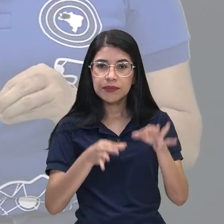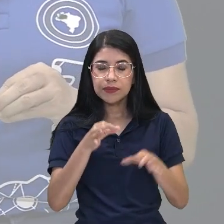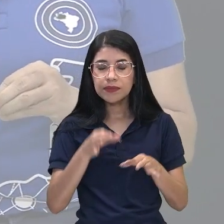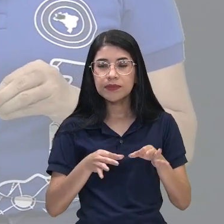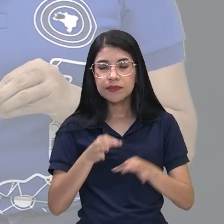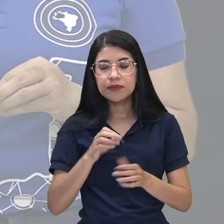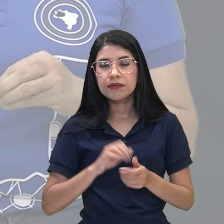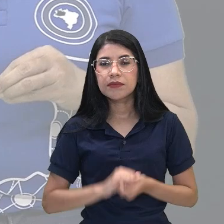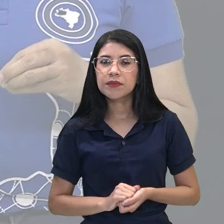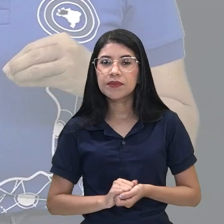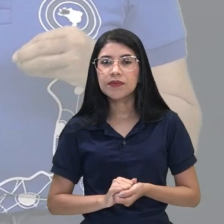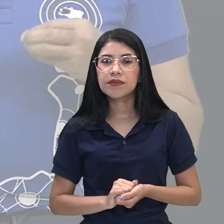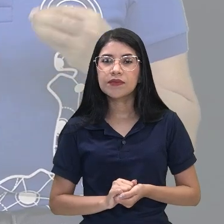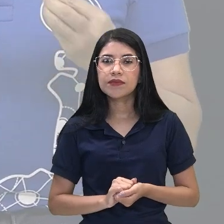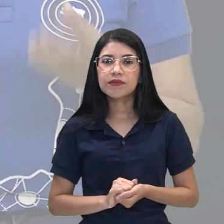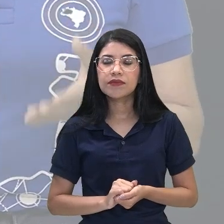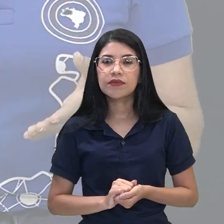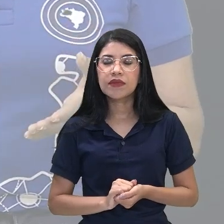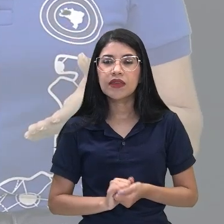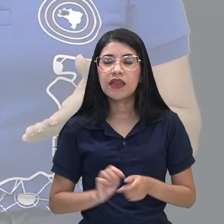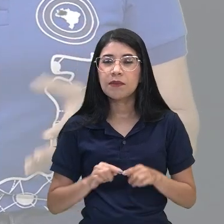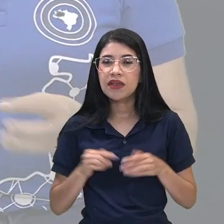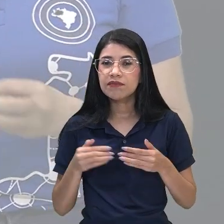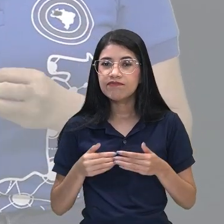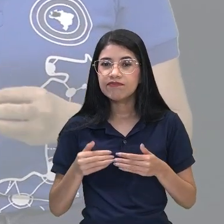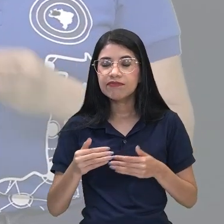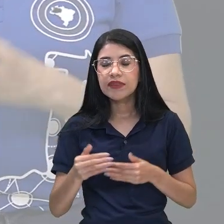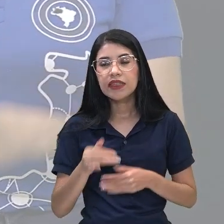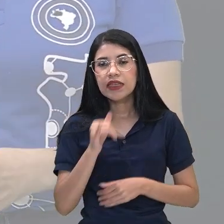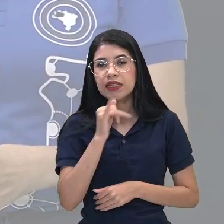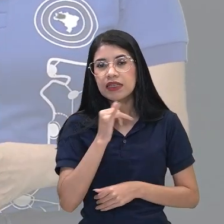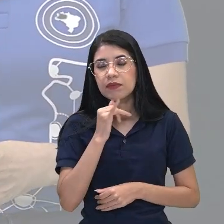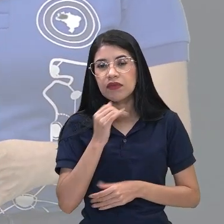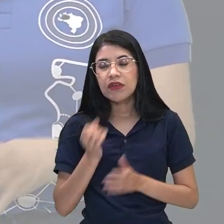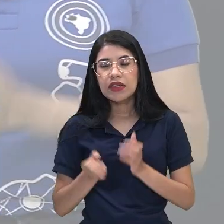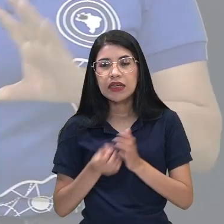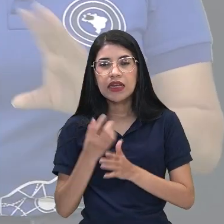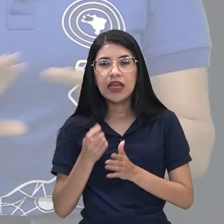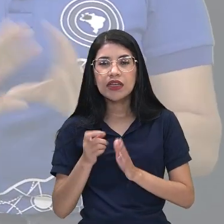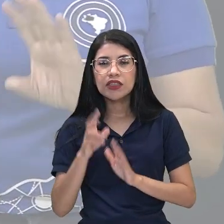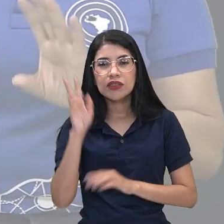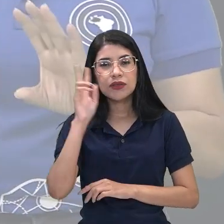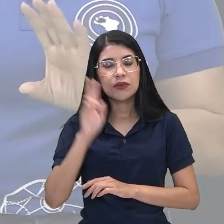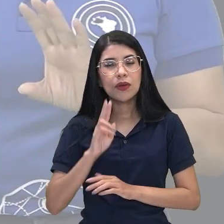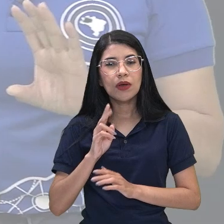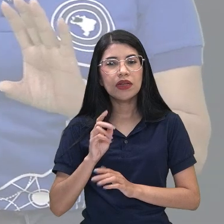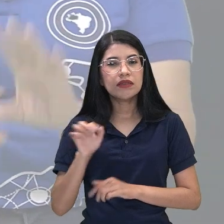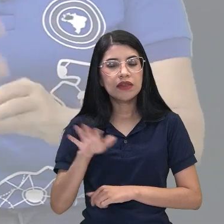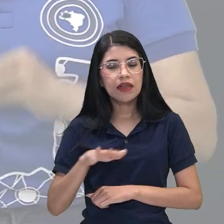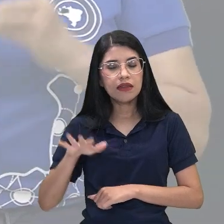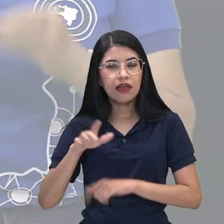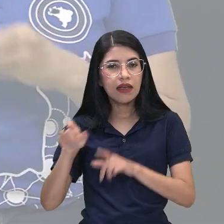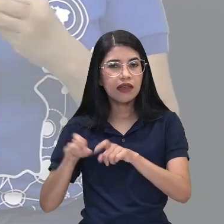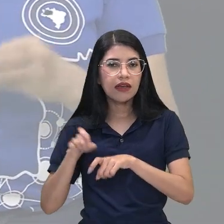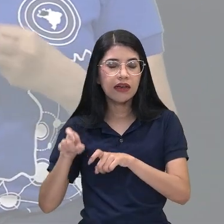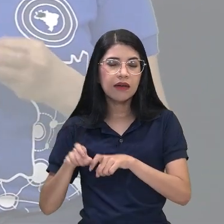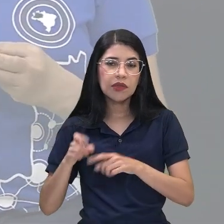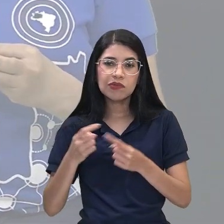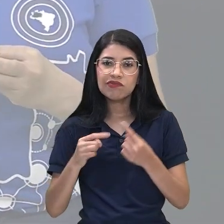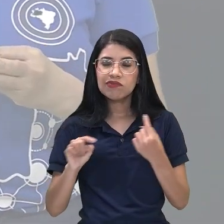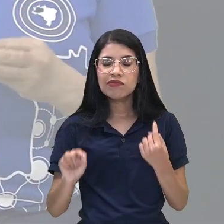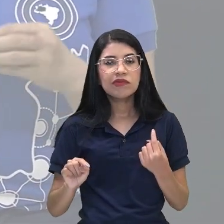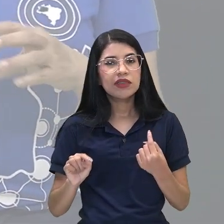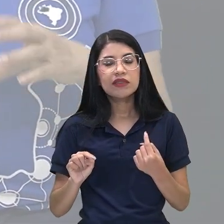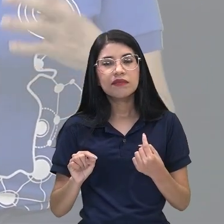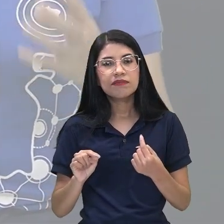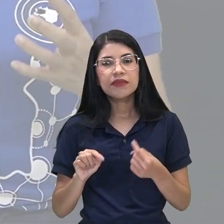repente, eles irão escrever sobre o campo, tem nada a ver, né? Então, isso não